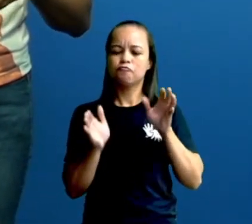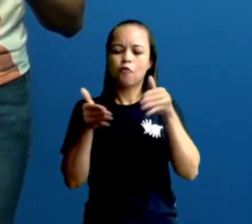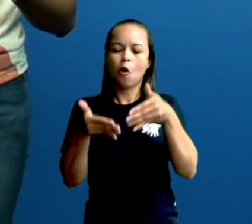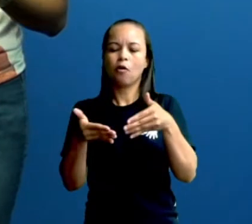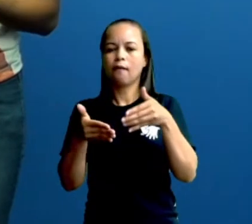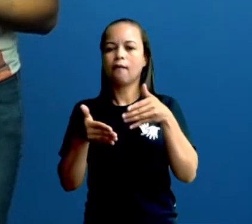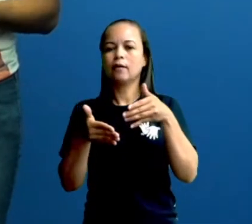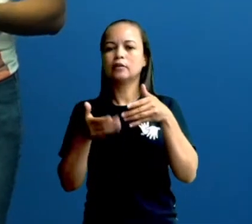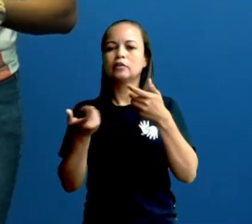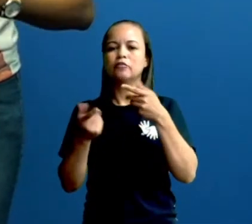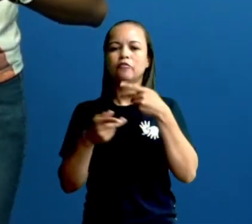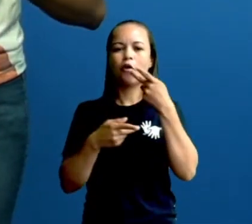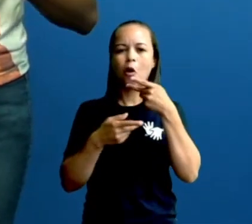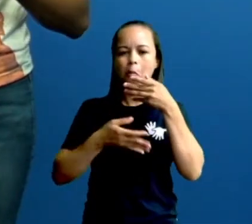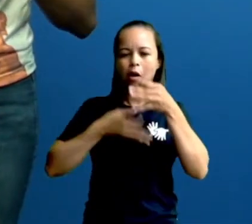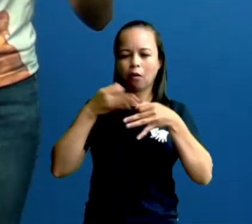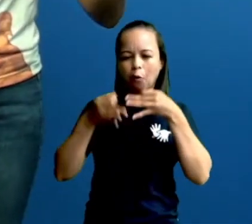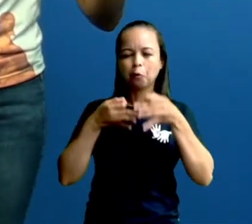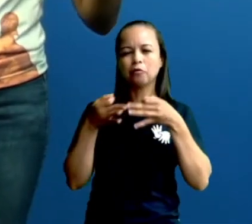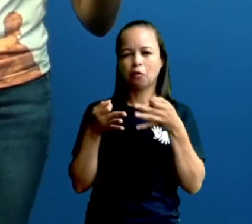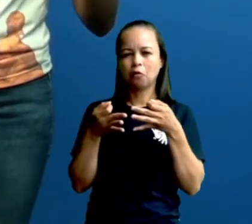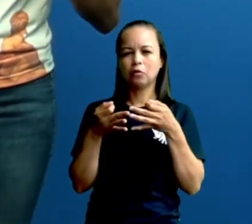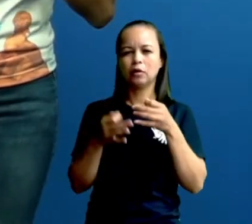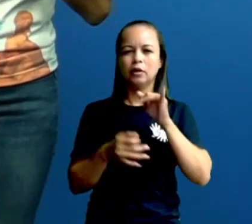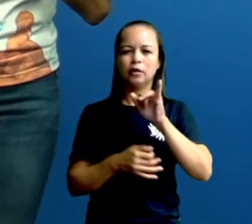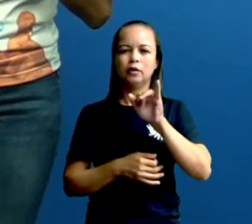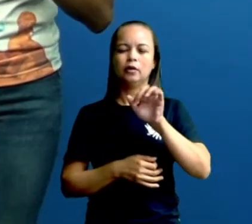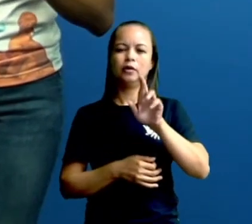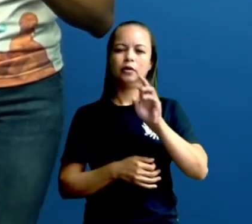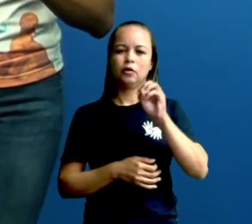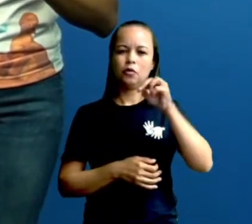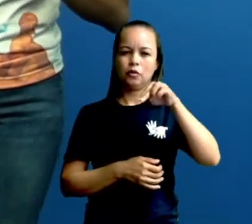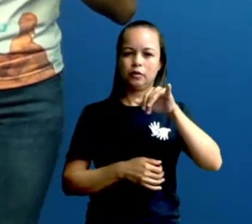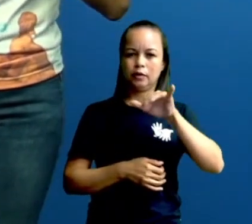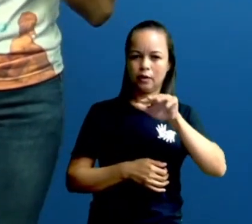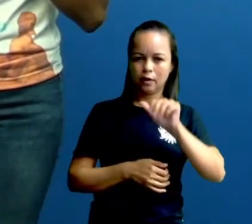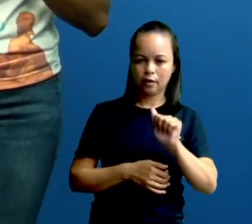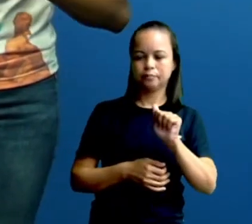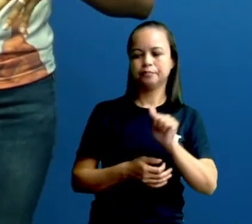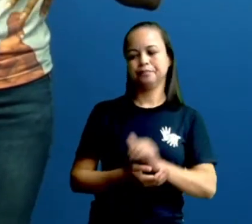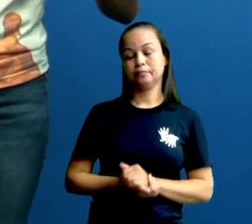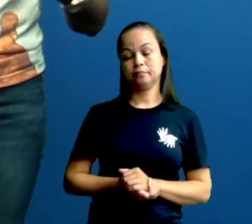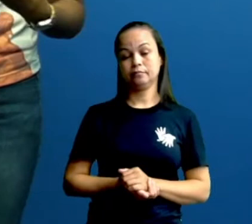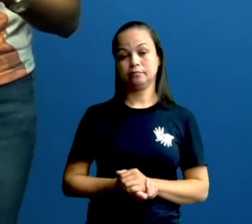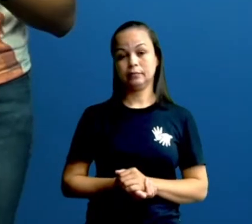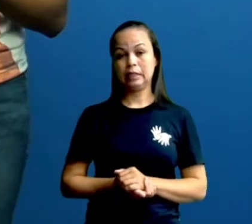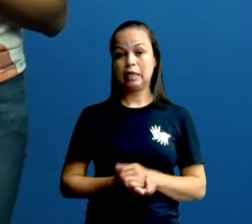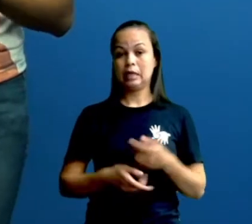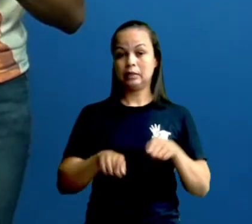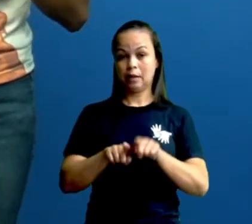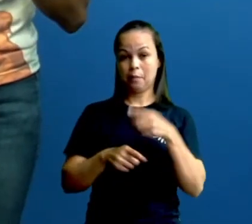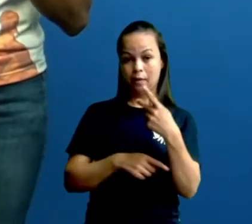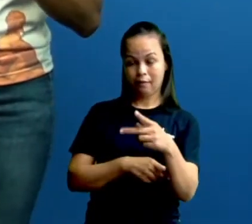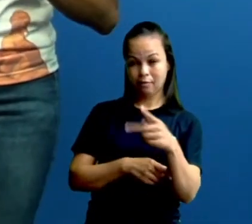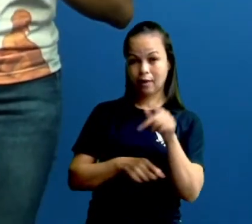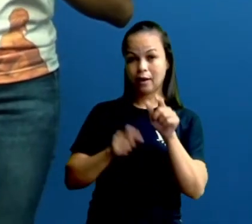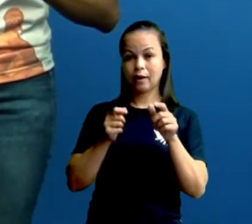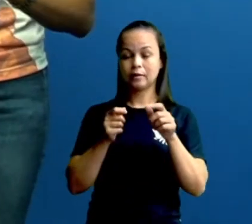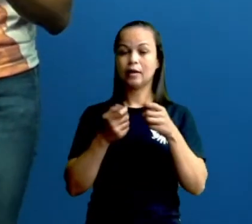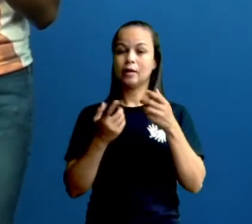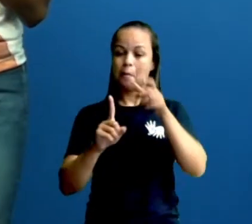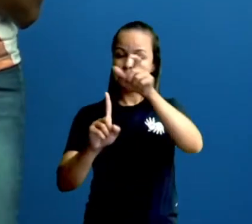de forma irônica, tá? E outra coisa, nela sempre irão aparecer